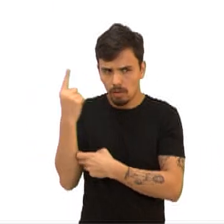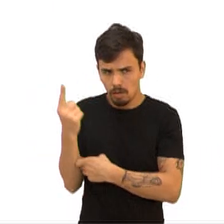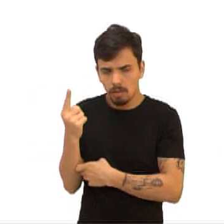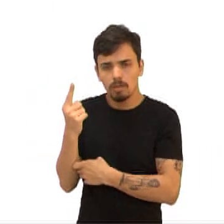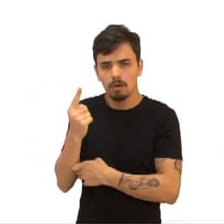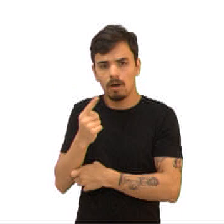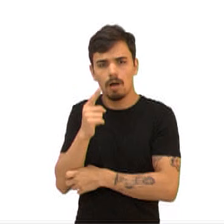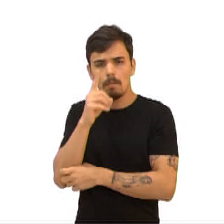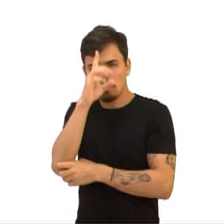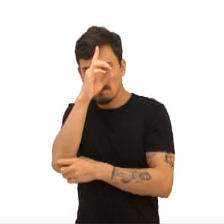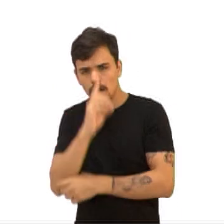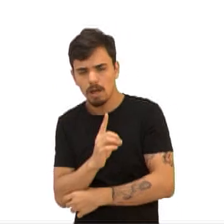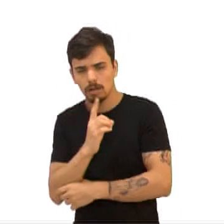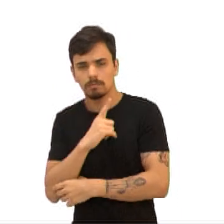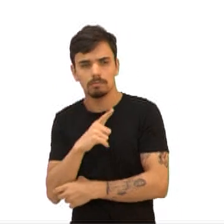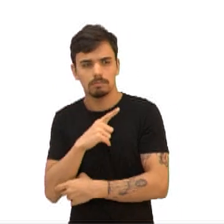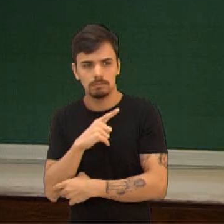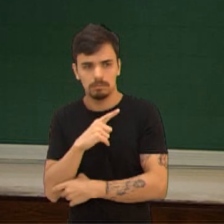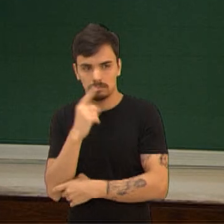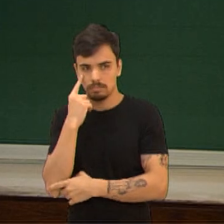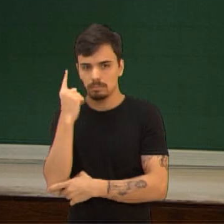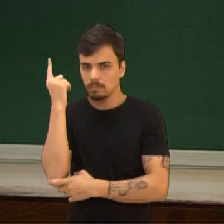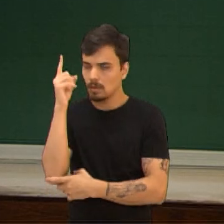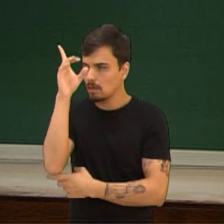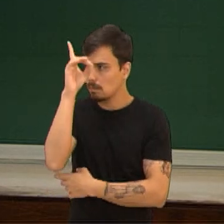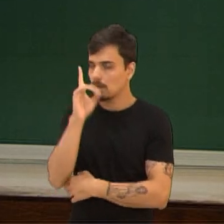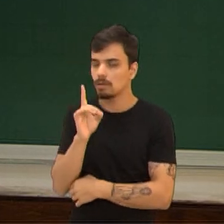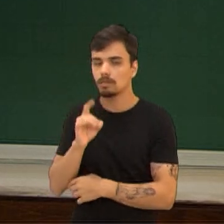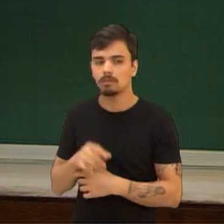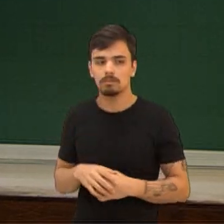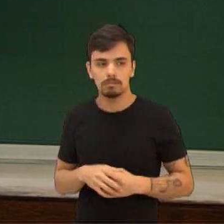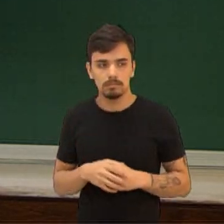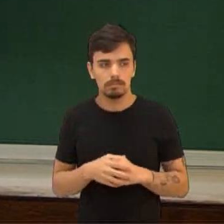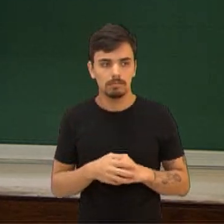né? Essa área aqui, esse triângulo aqui, né?